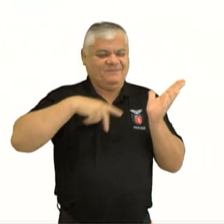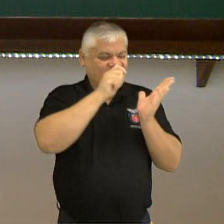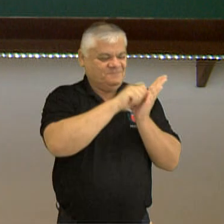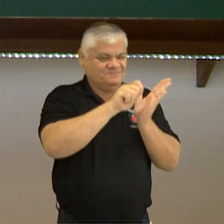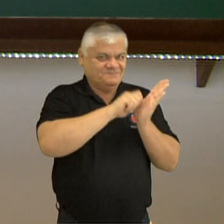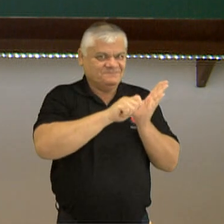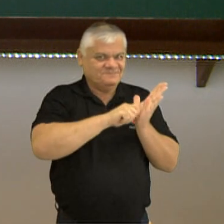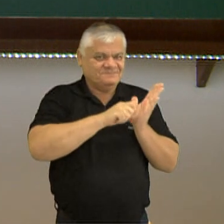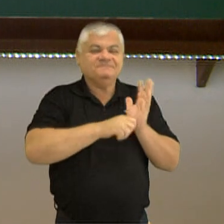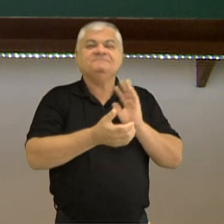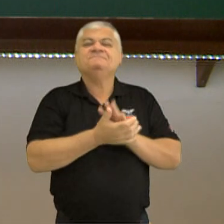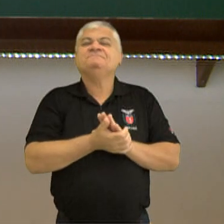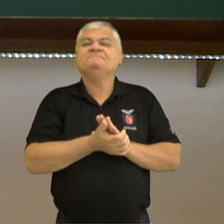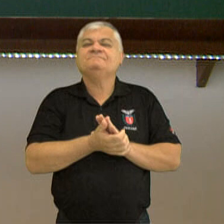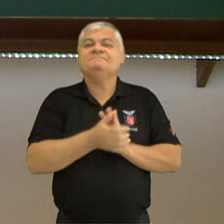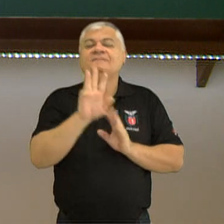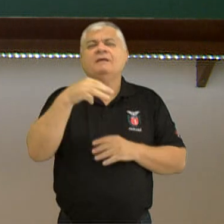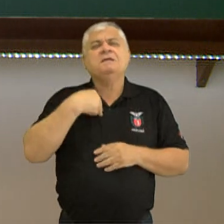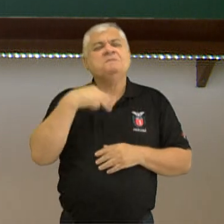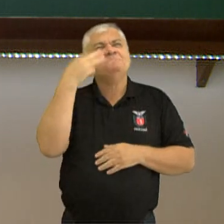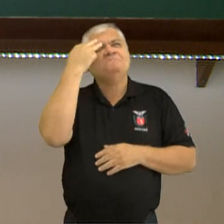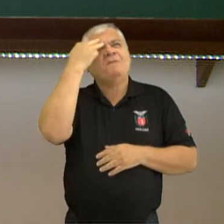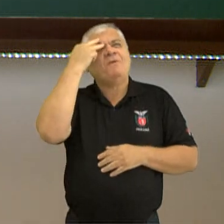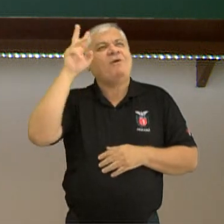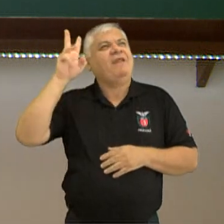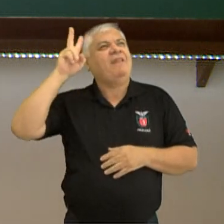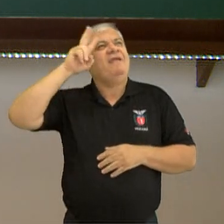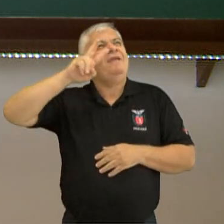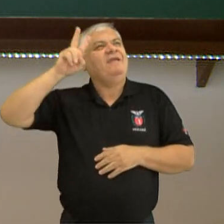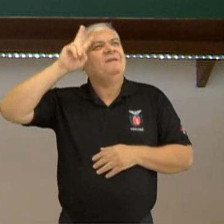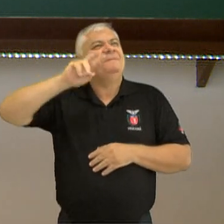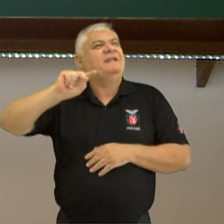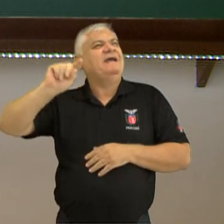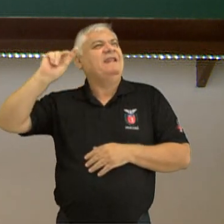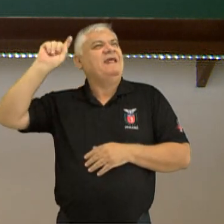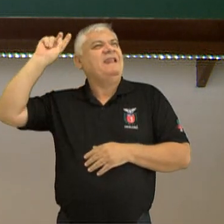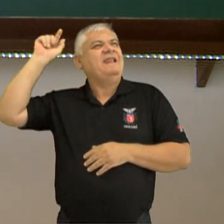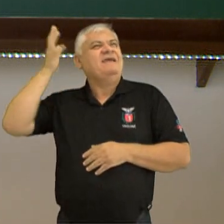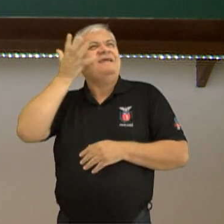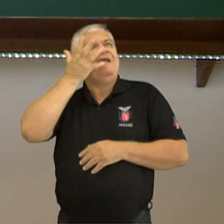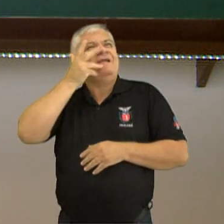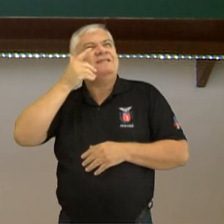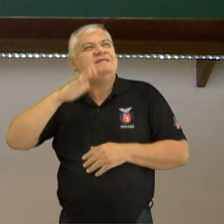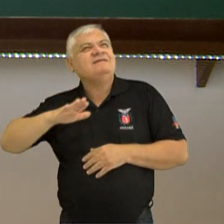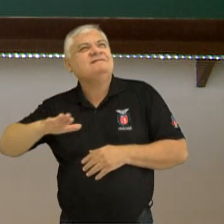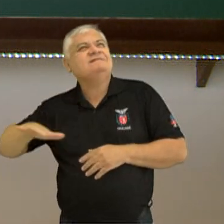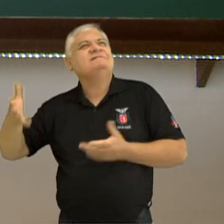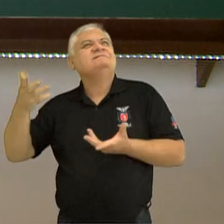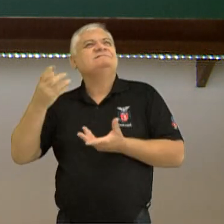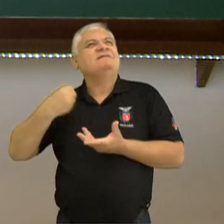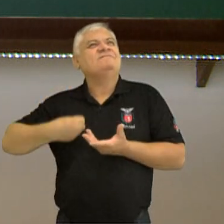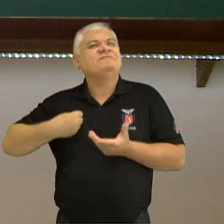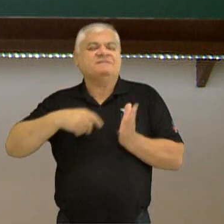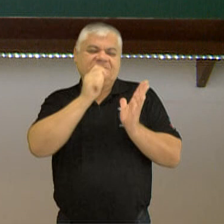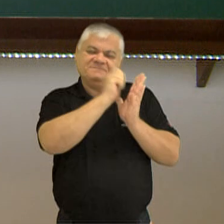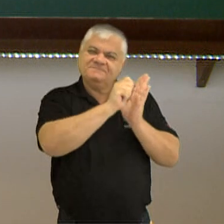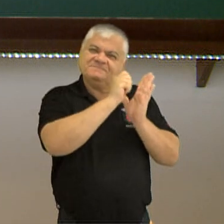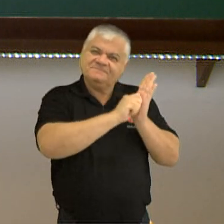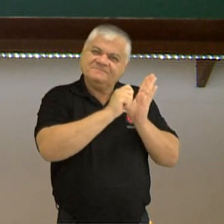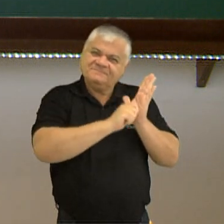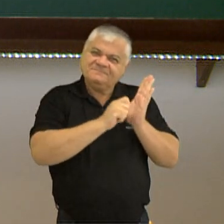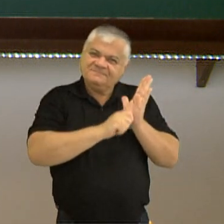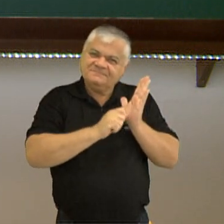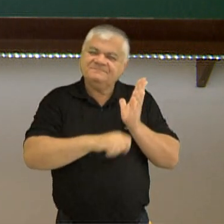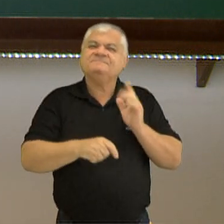Memórias, suas memórias, como você recorda do que passou, da sua infância. Biografia, ó,